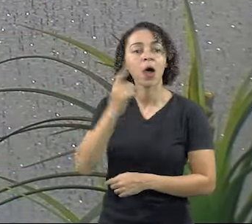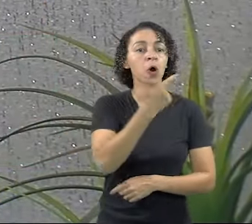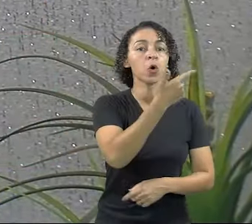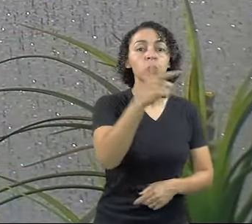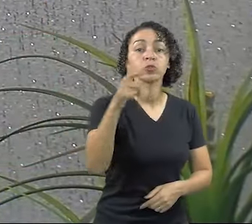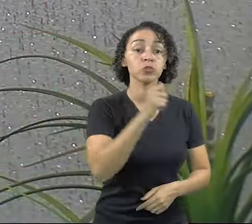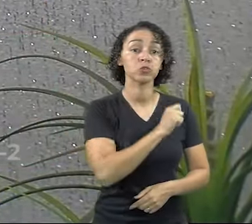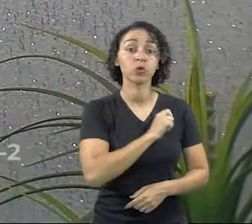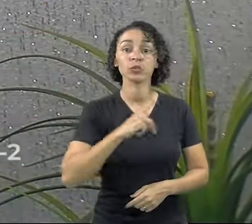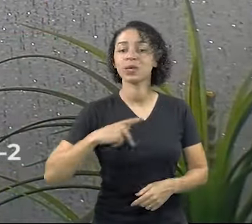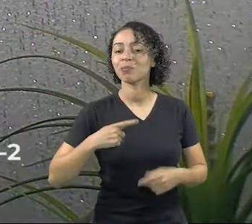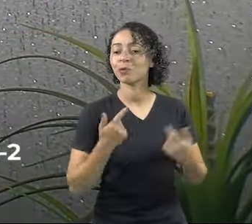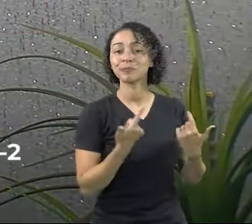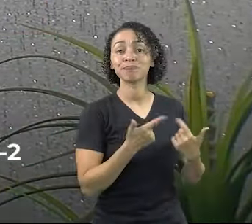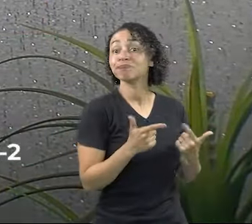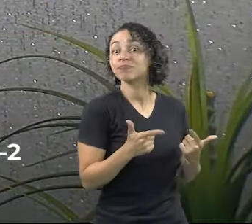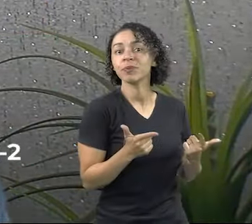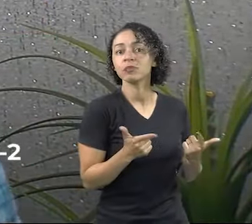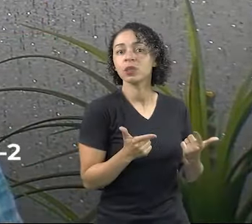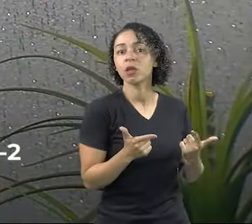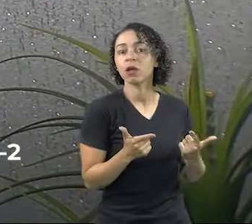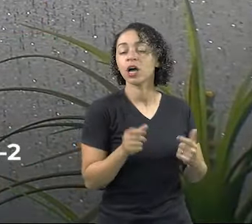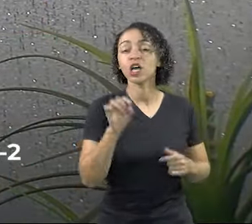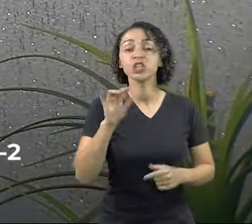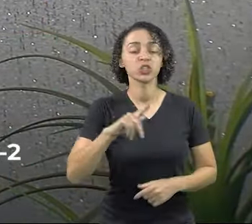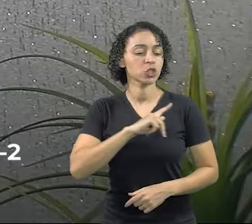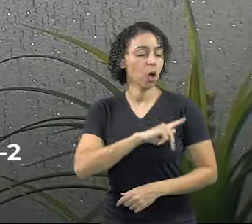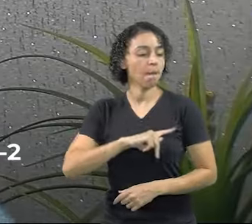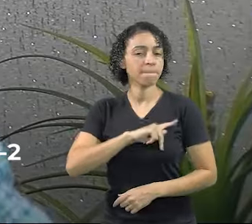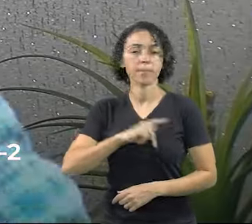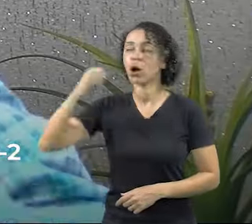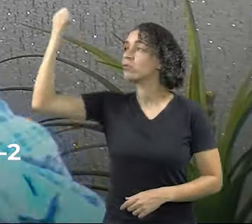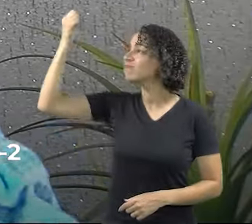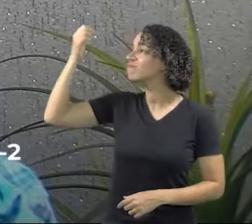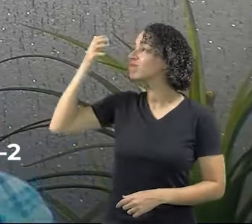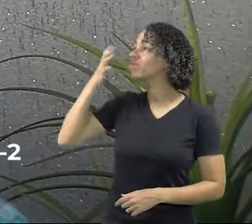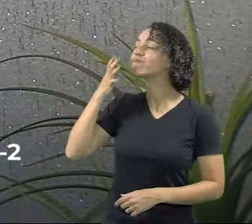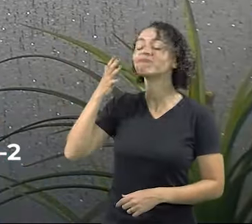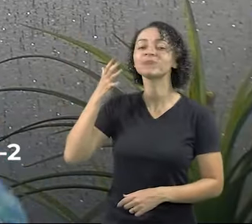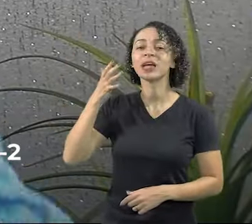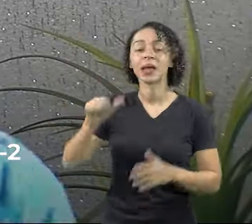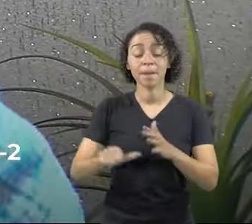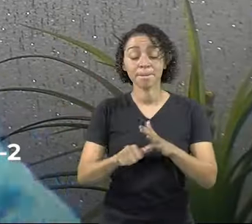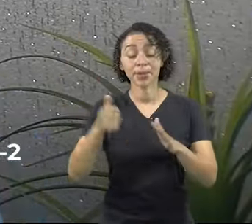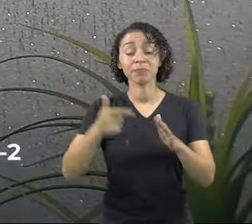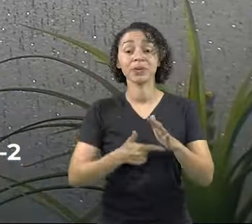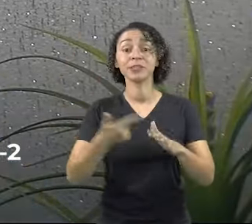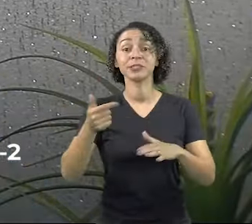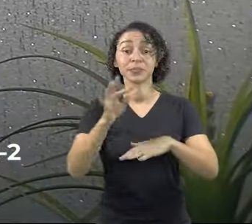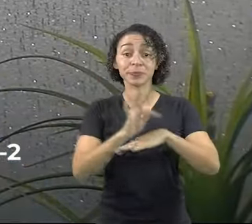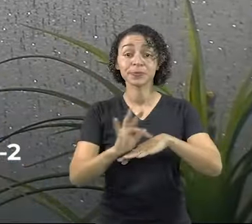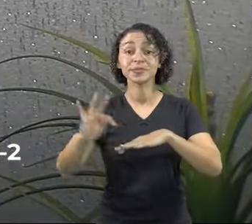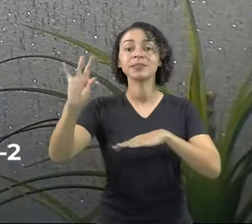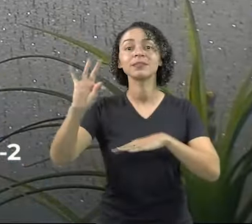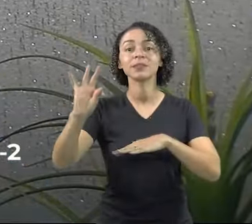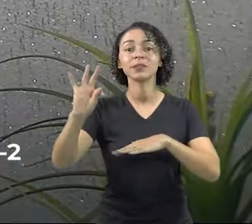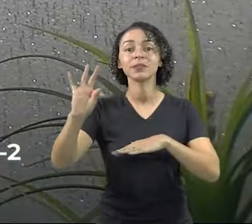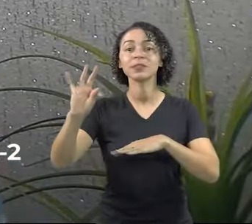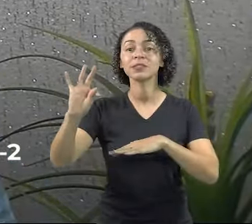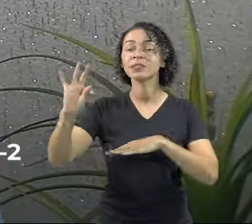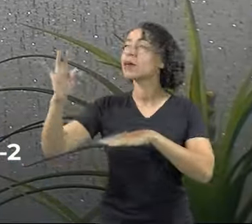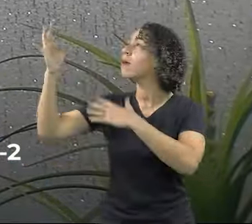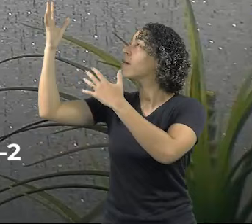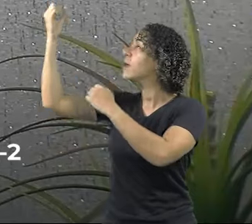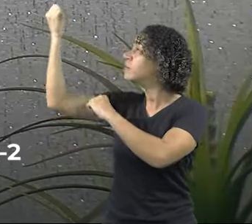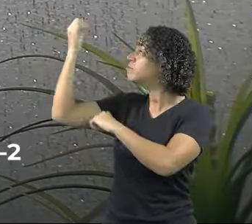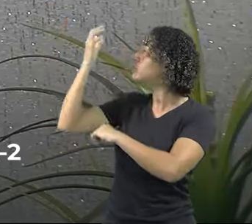do apóstolo Paulo em primeiro e segundo Tessalonicenses ele começa a receber revelações Profundas chega ao ponto